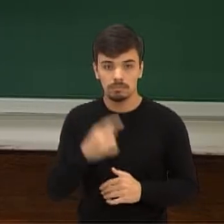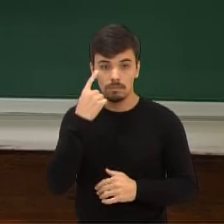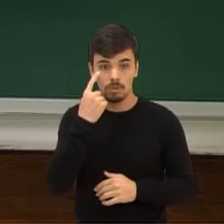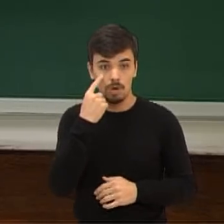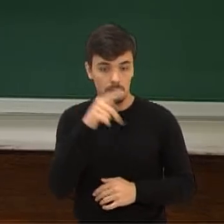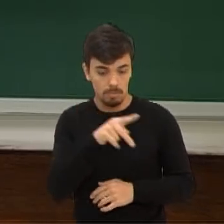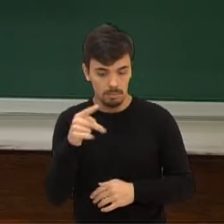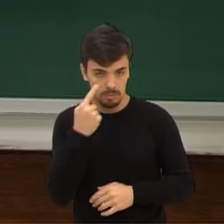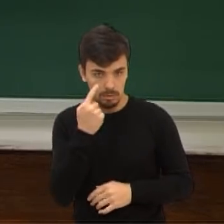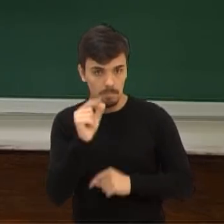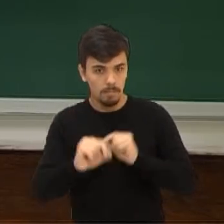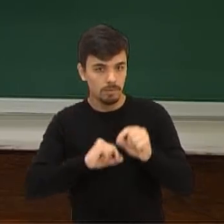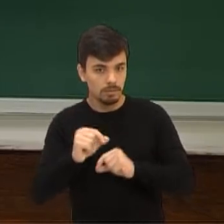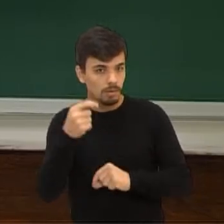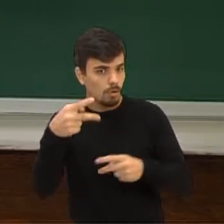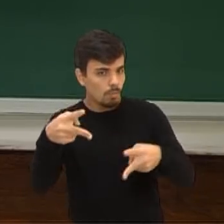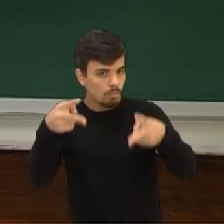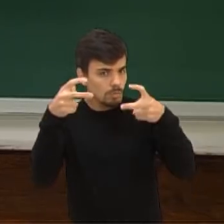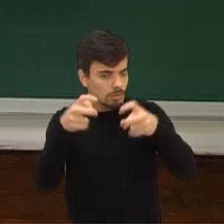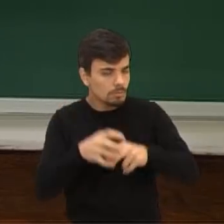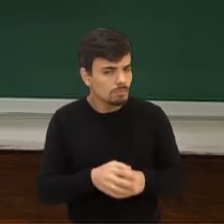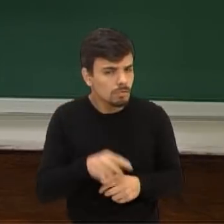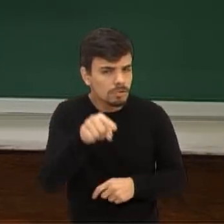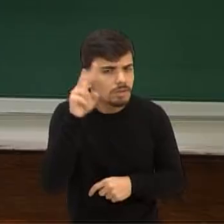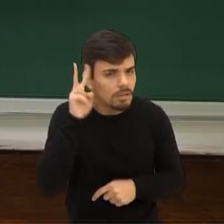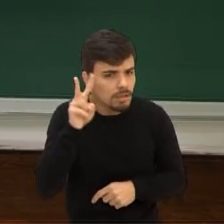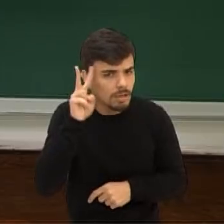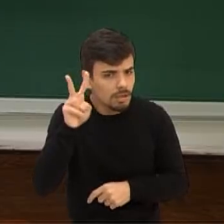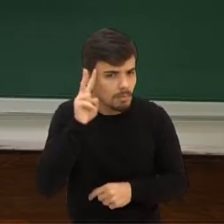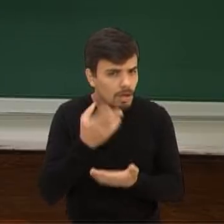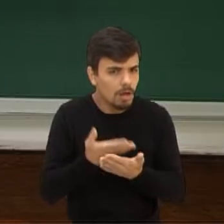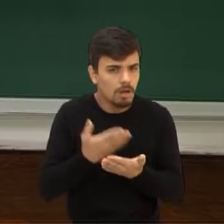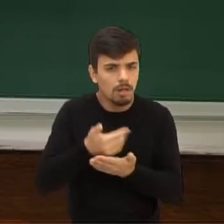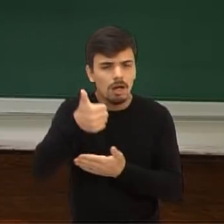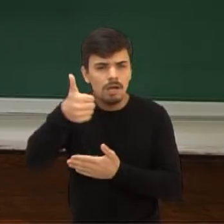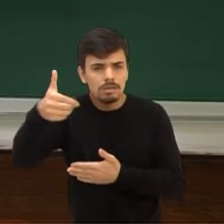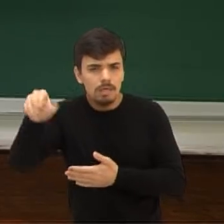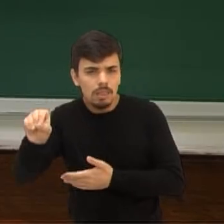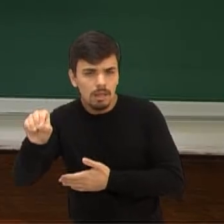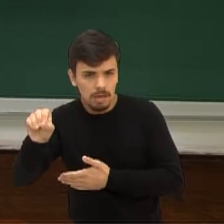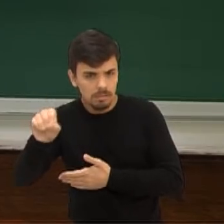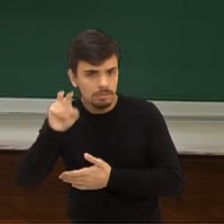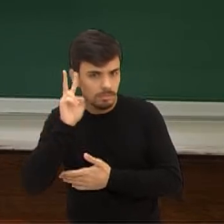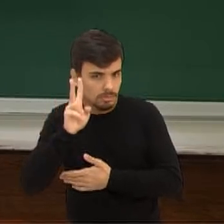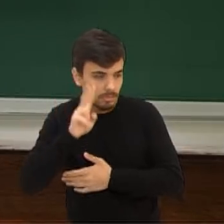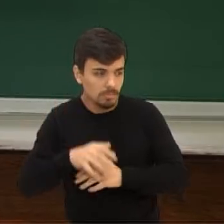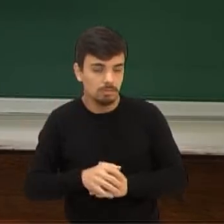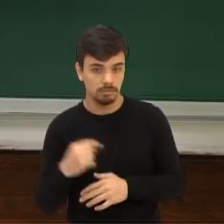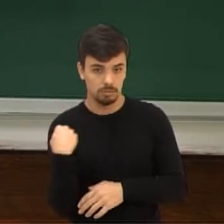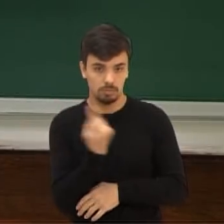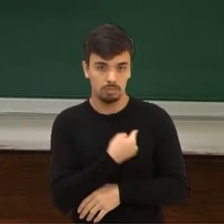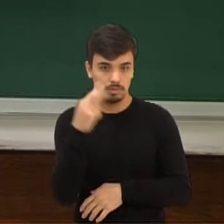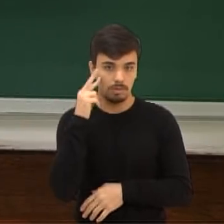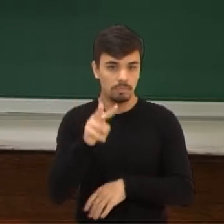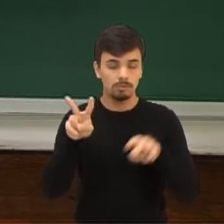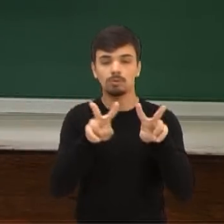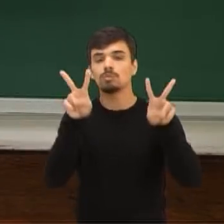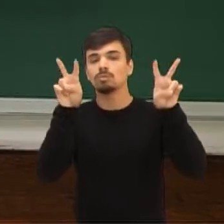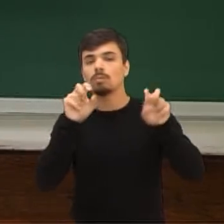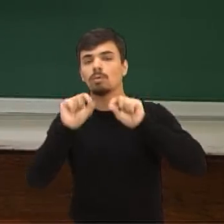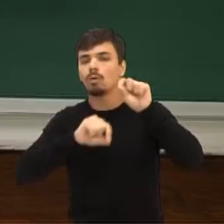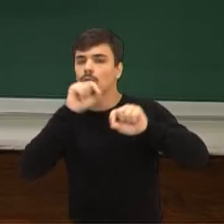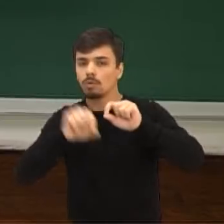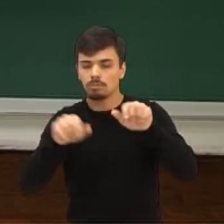que vocês têm que observar? Lembra lá na aula 110, a aula passada, nós estávamos vendo o quê?